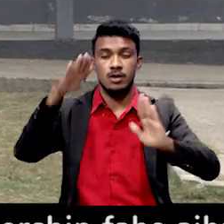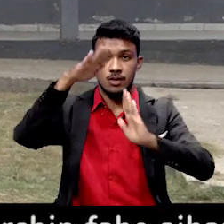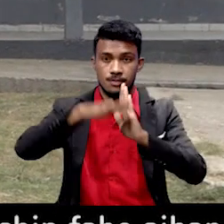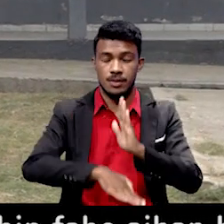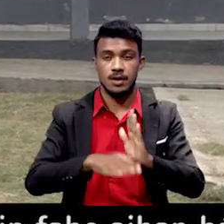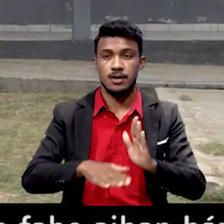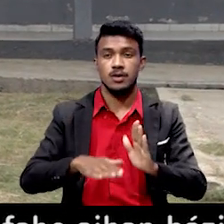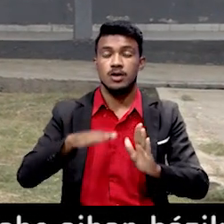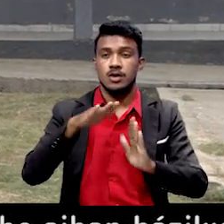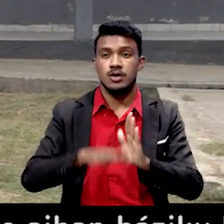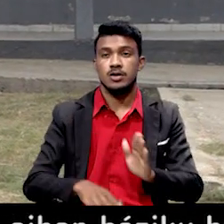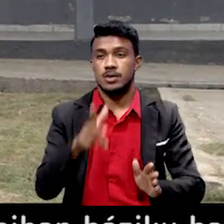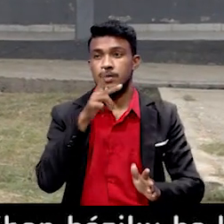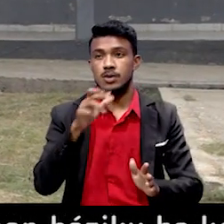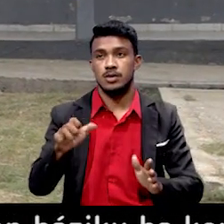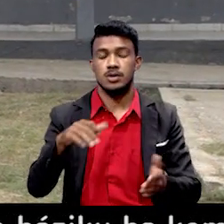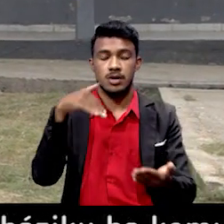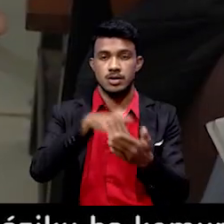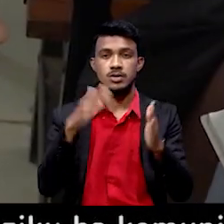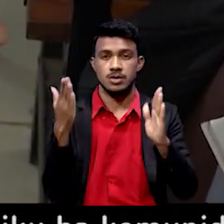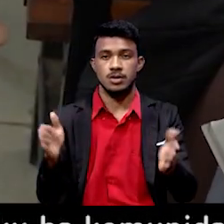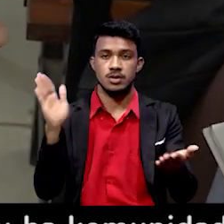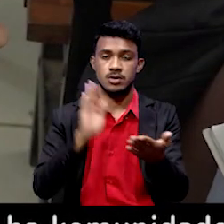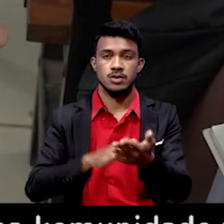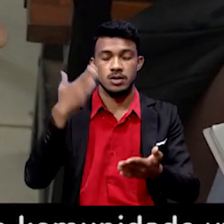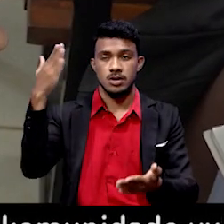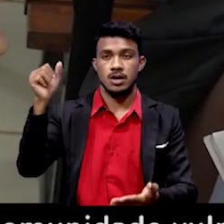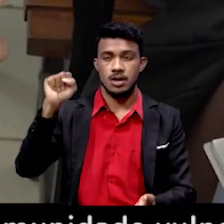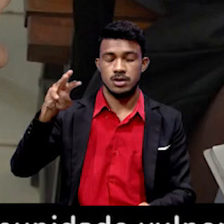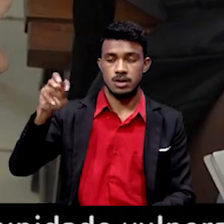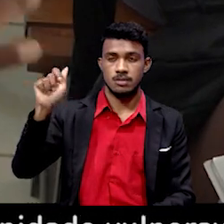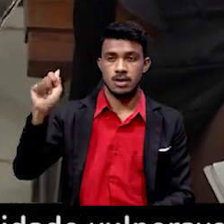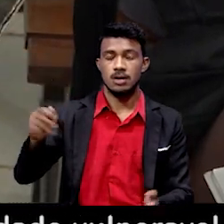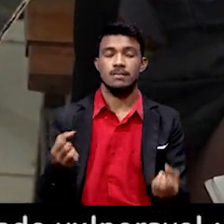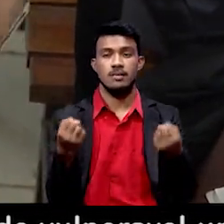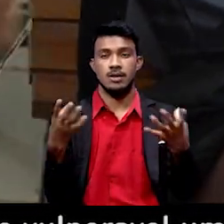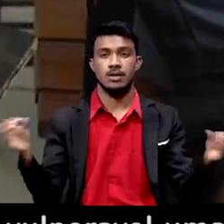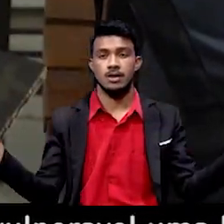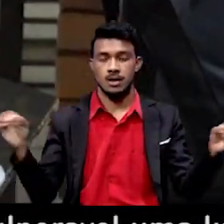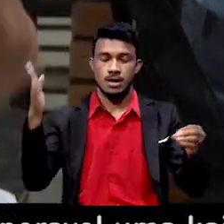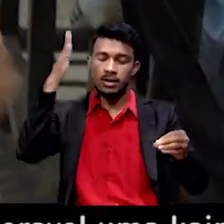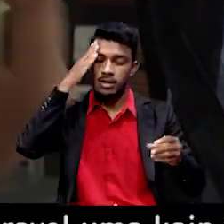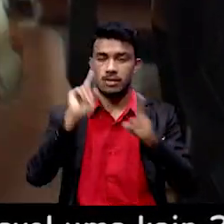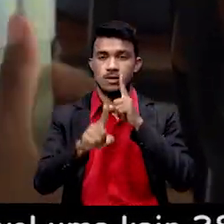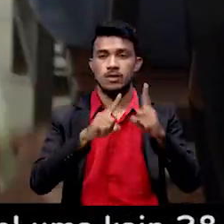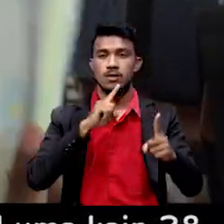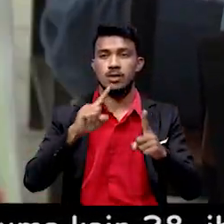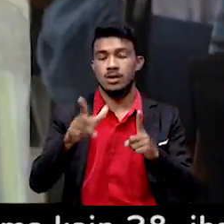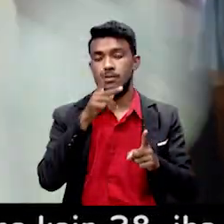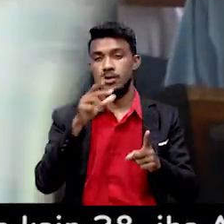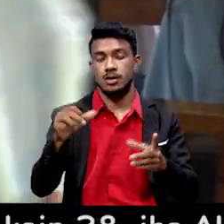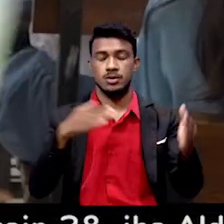português no estudante nebe acaba estudo e ensino secundário, maioria lá até ne colhe português. Problema